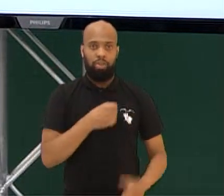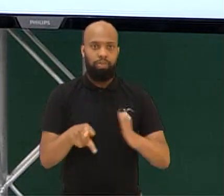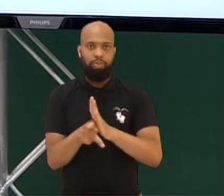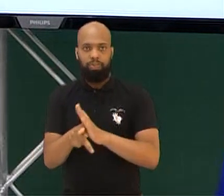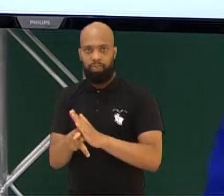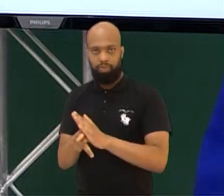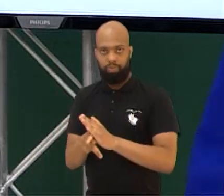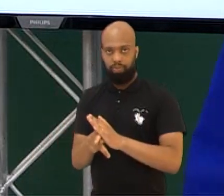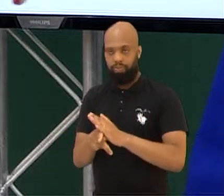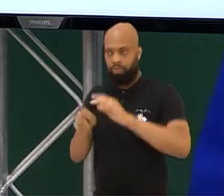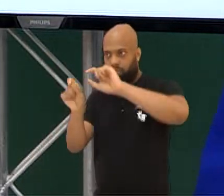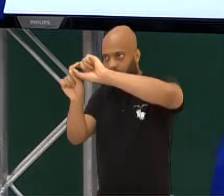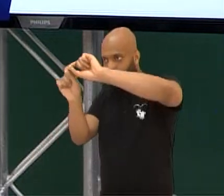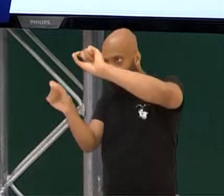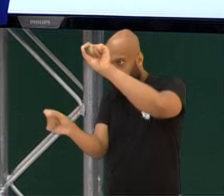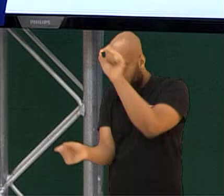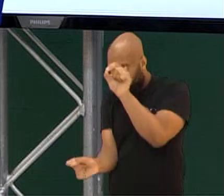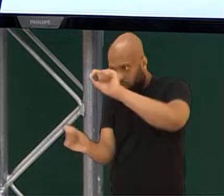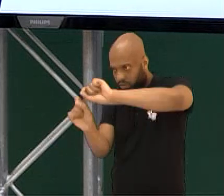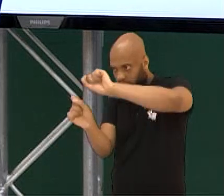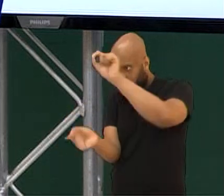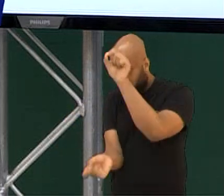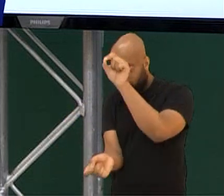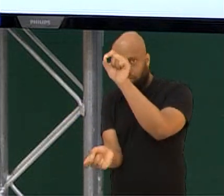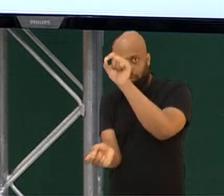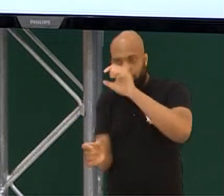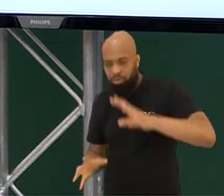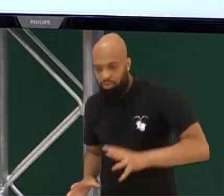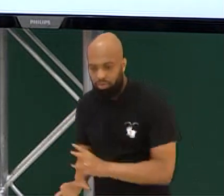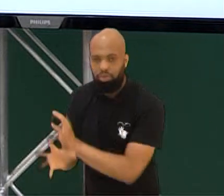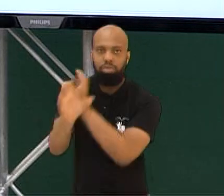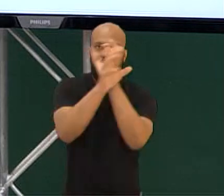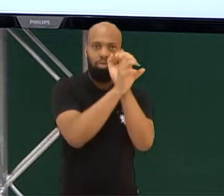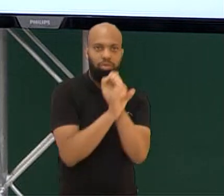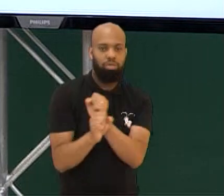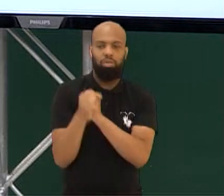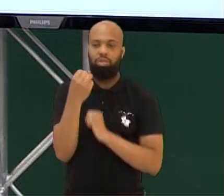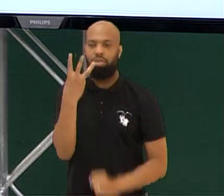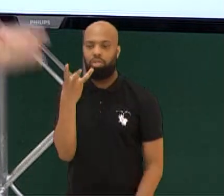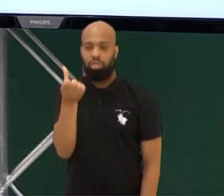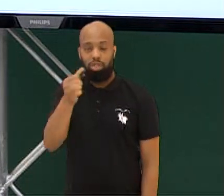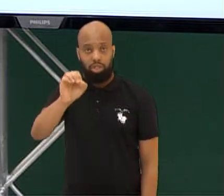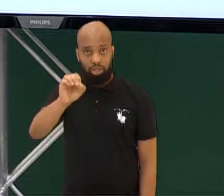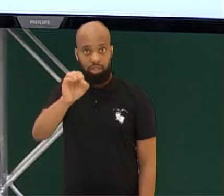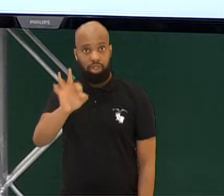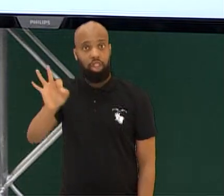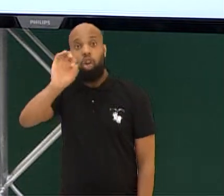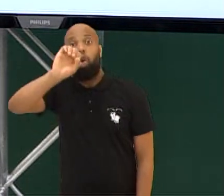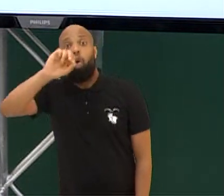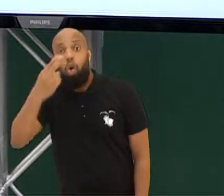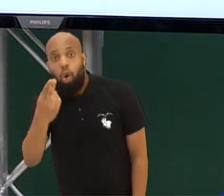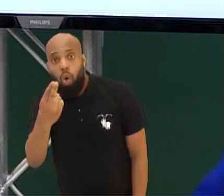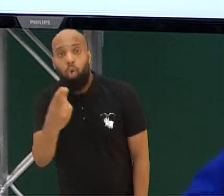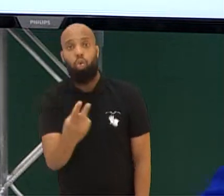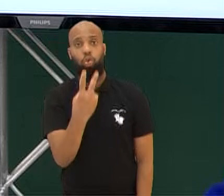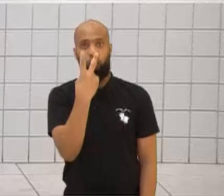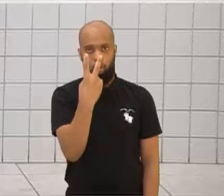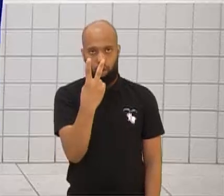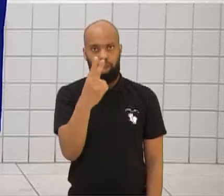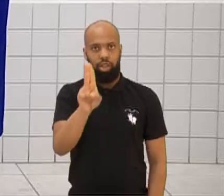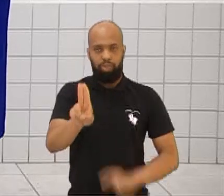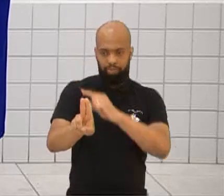que fecham os 360 graus ou os 2π radianos, que é o tamanho da circunferência.